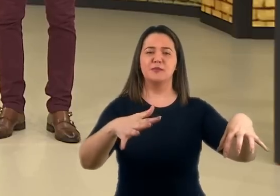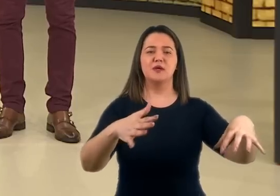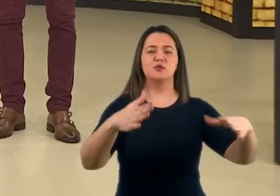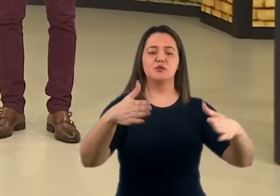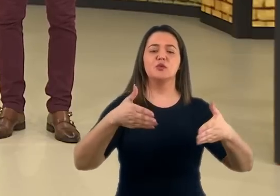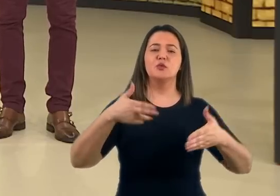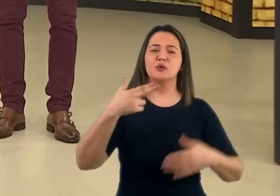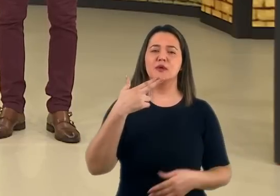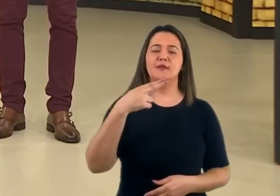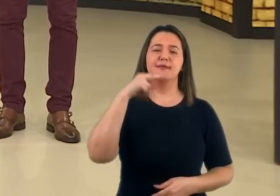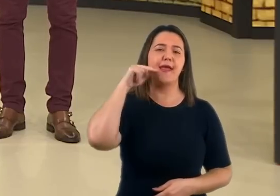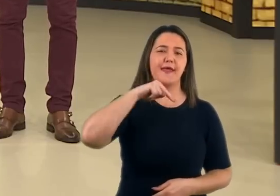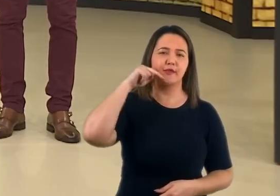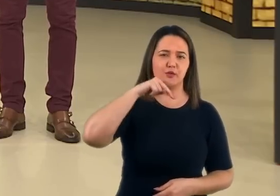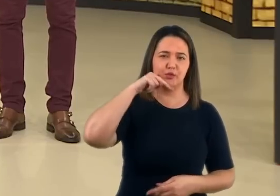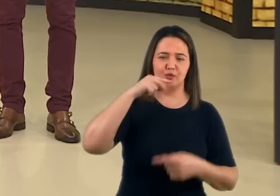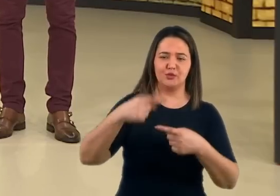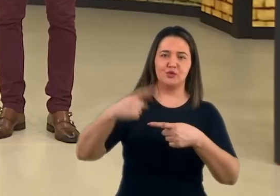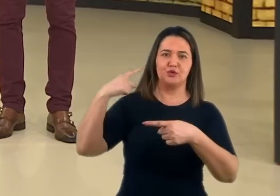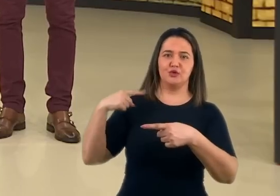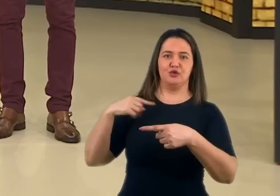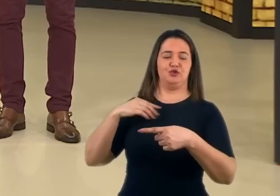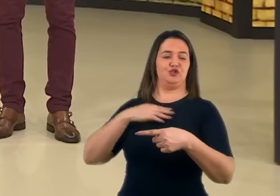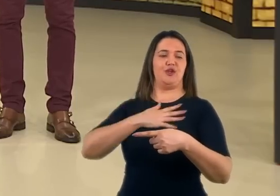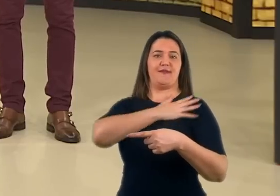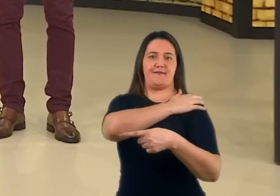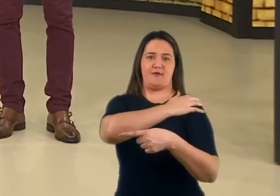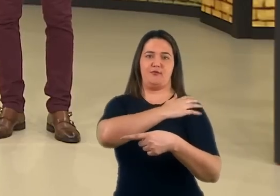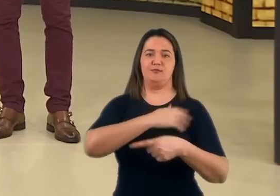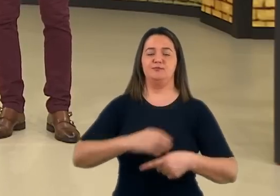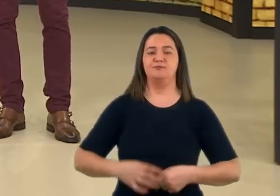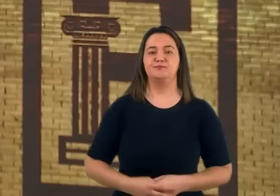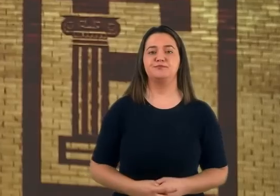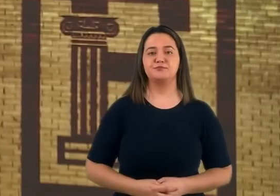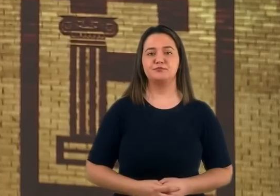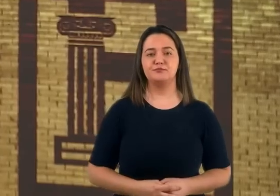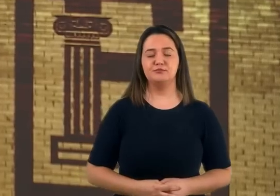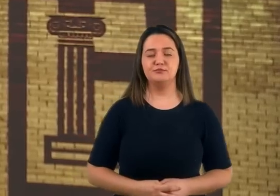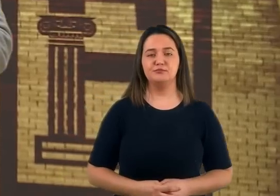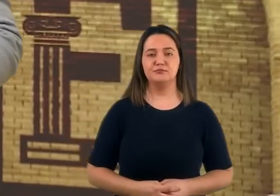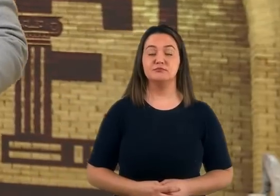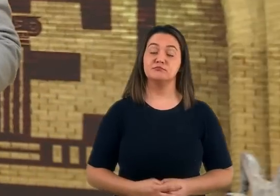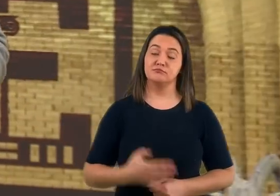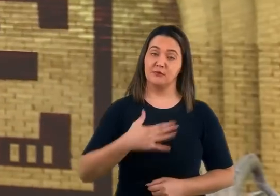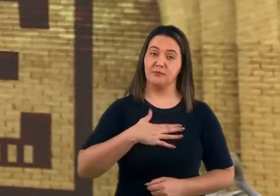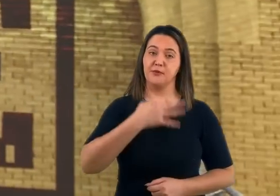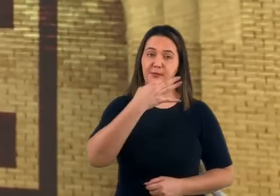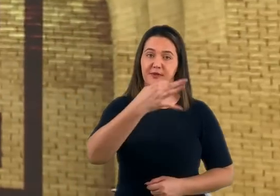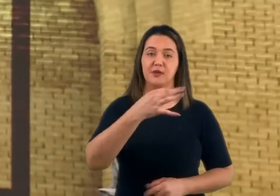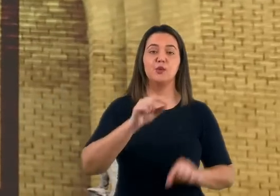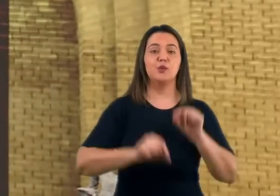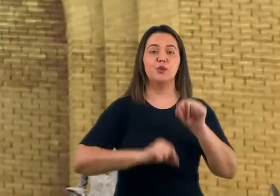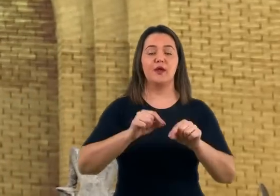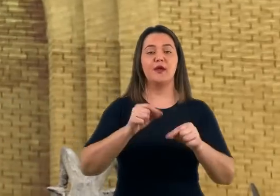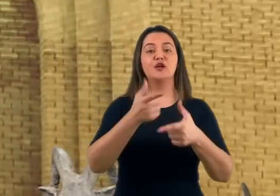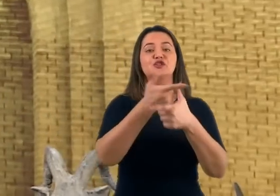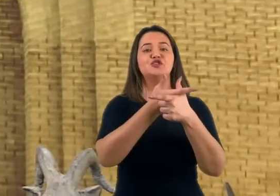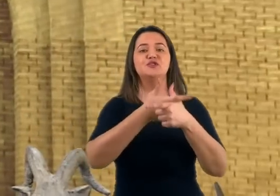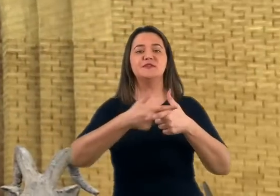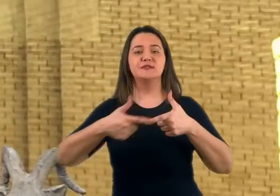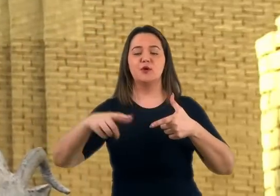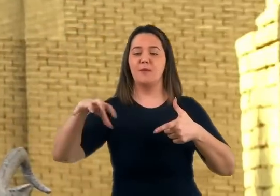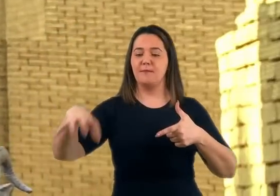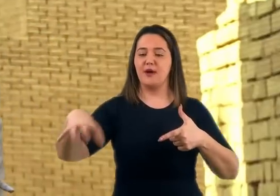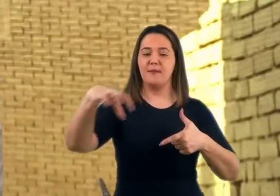era neto daquele general que batalhara ao lado de Alexandre. Isto, para mim, é a divisão do Império